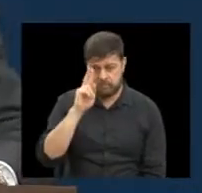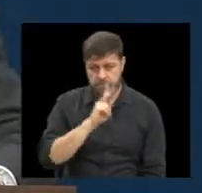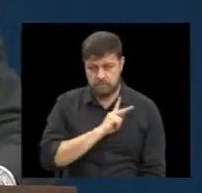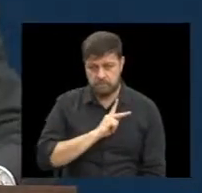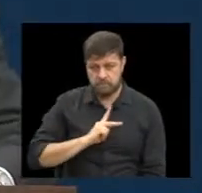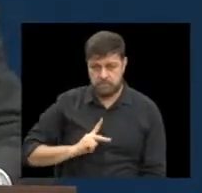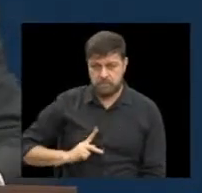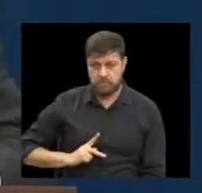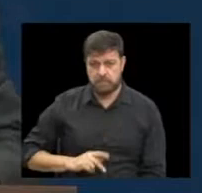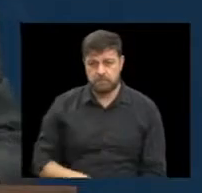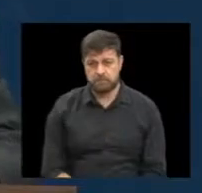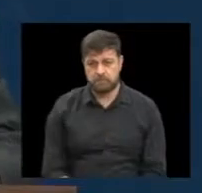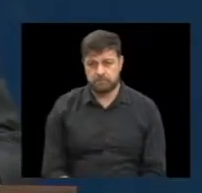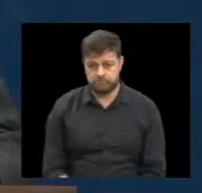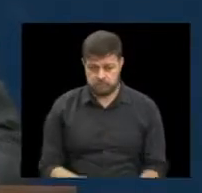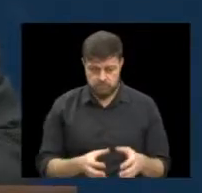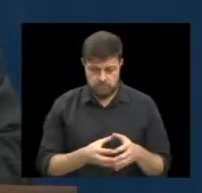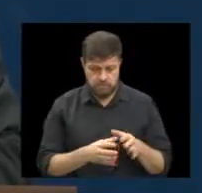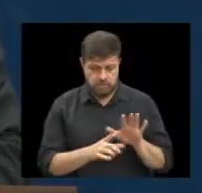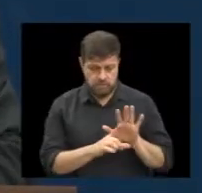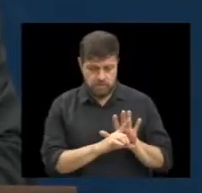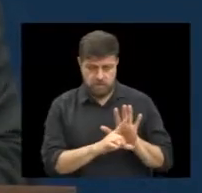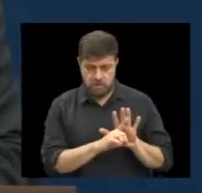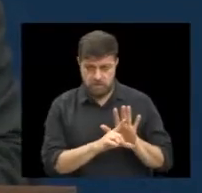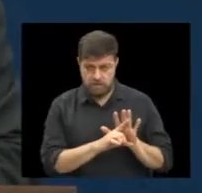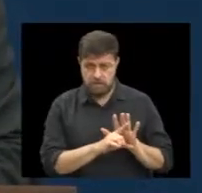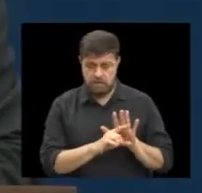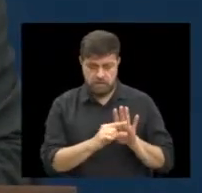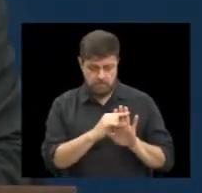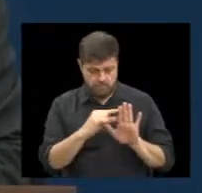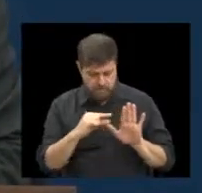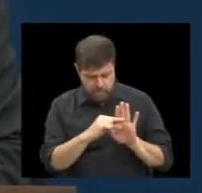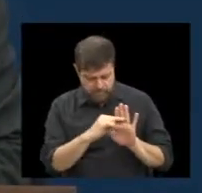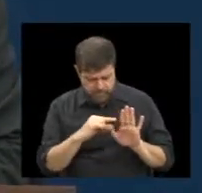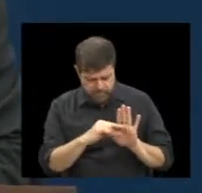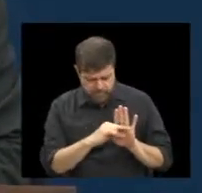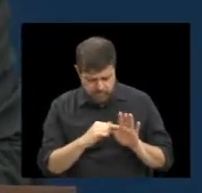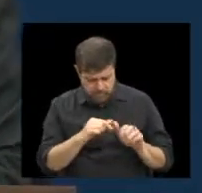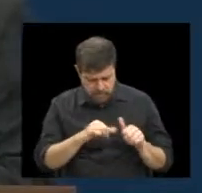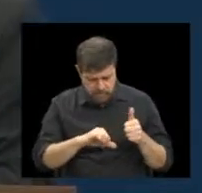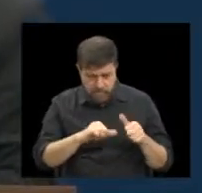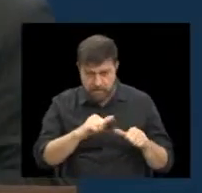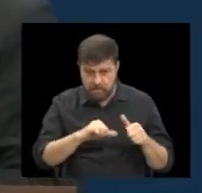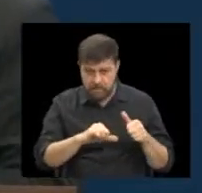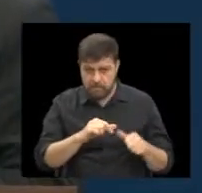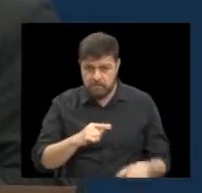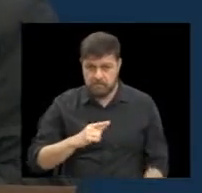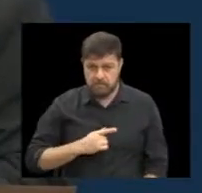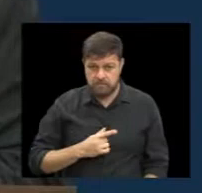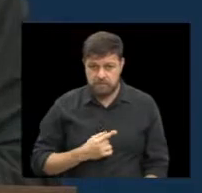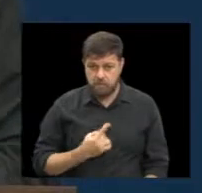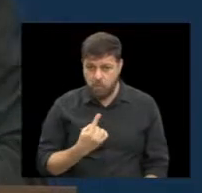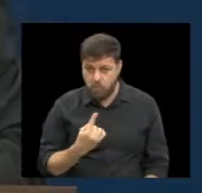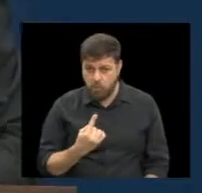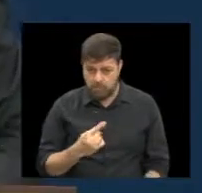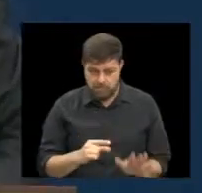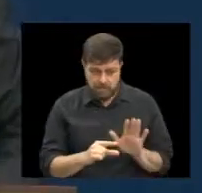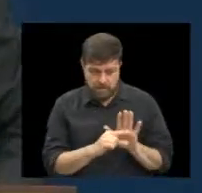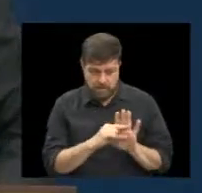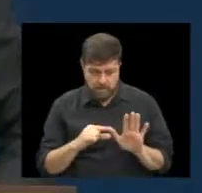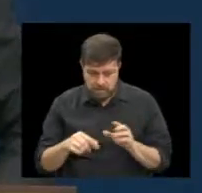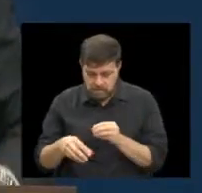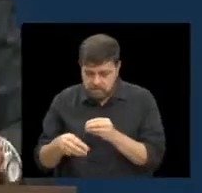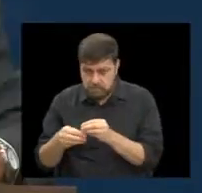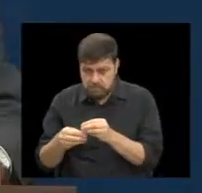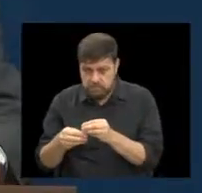presidente, a Comissão de Constituição e Legalidade, analisando as emendas, uma única subemenda que foi